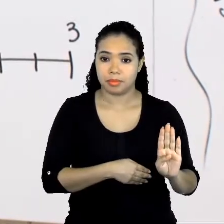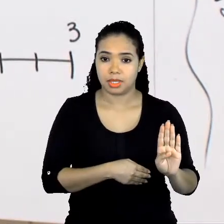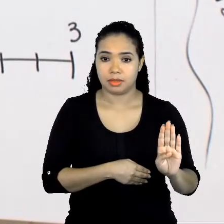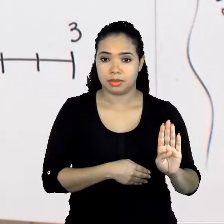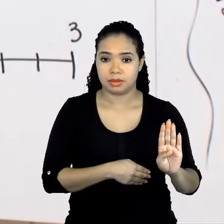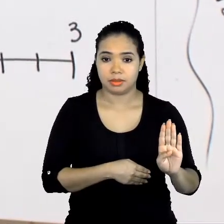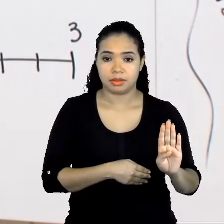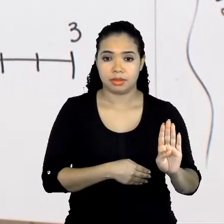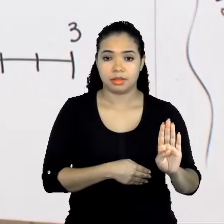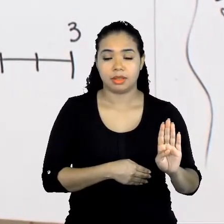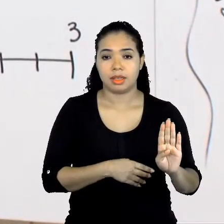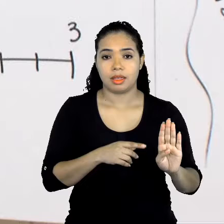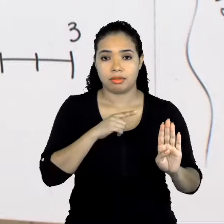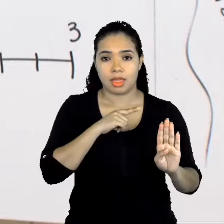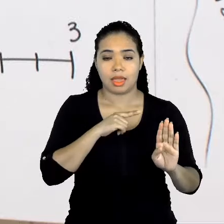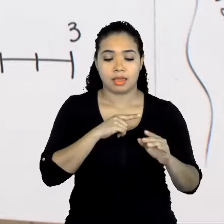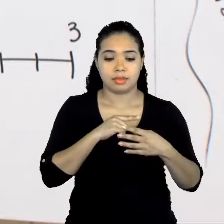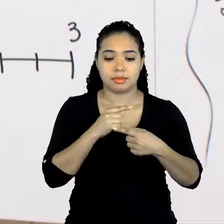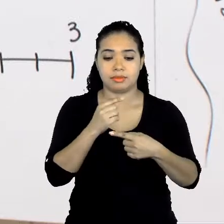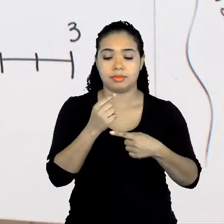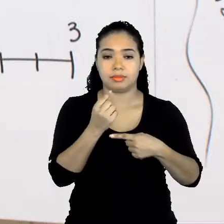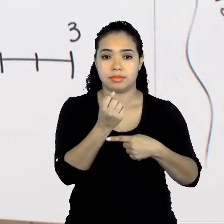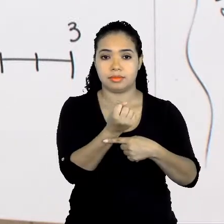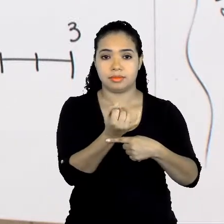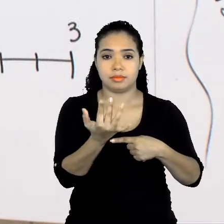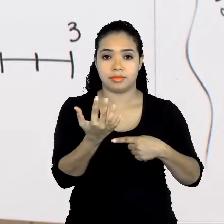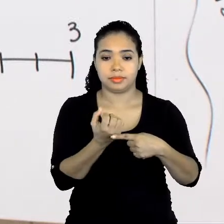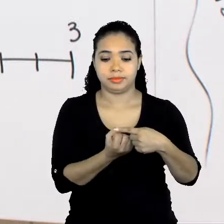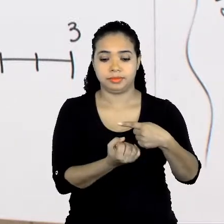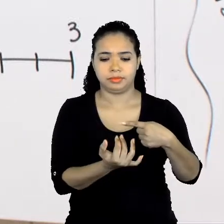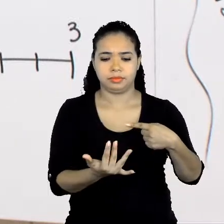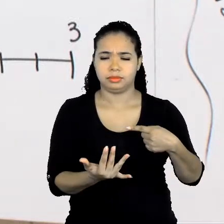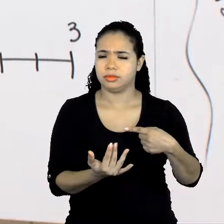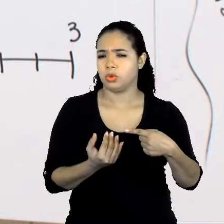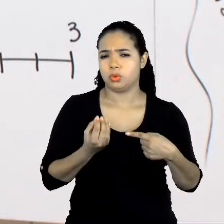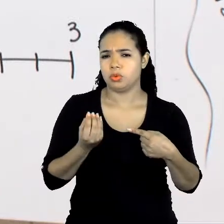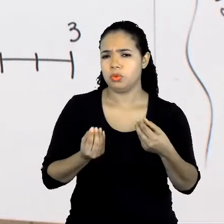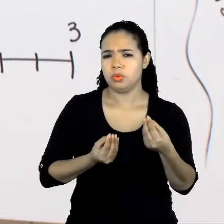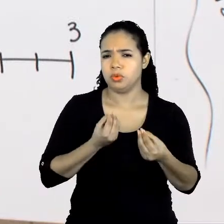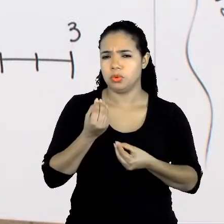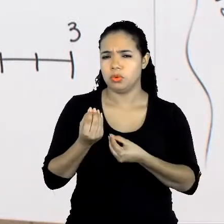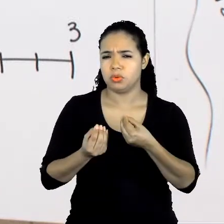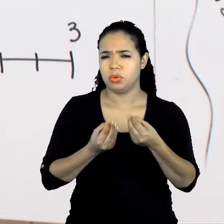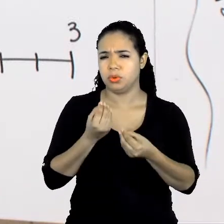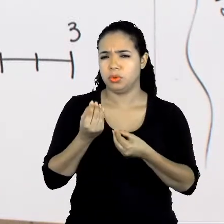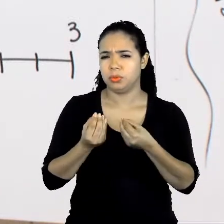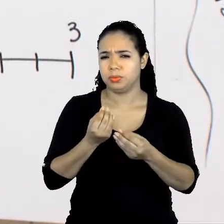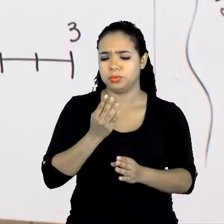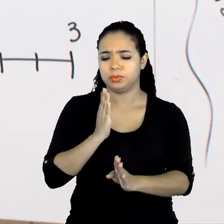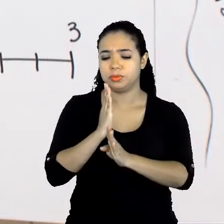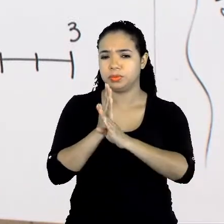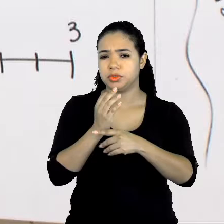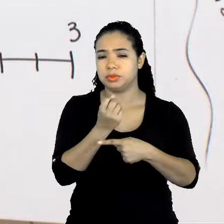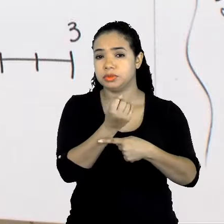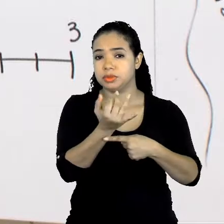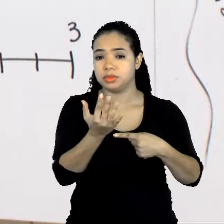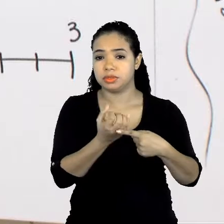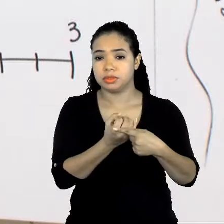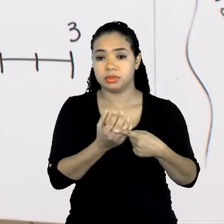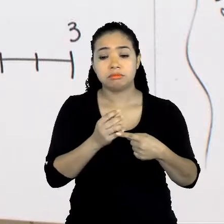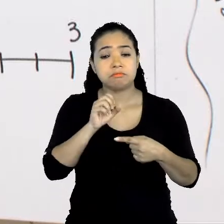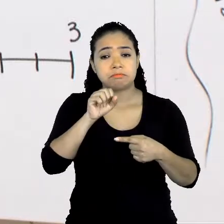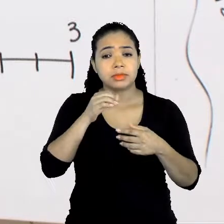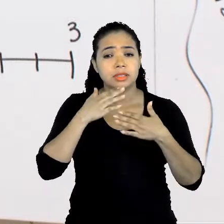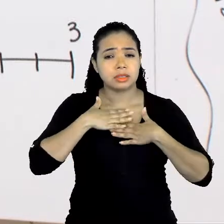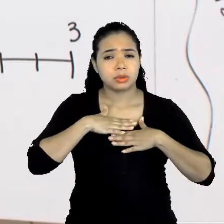em fração, para você localizar na reta. Fração? Lógico, é tranquilo. Lembra, na aula